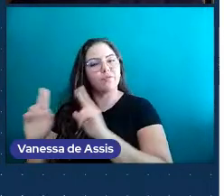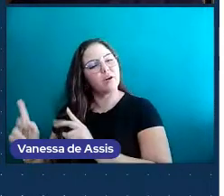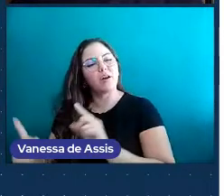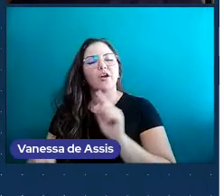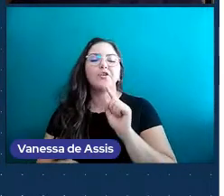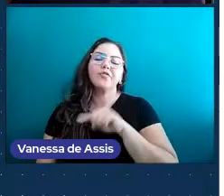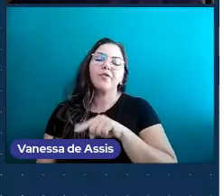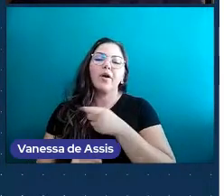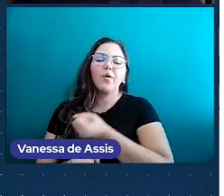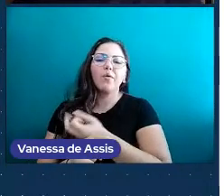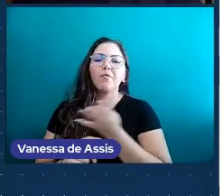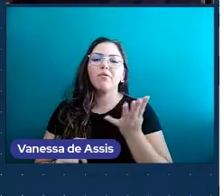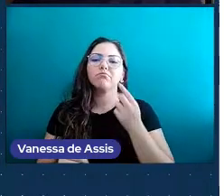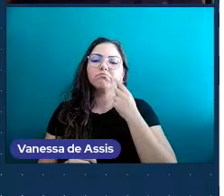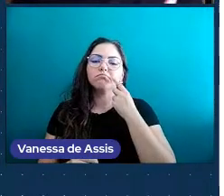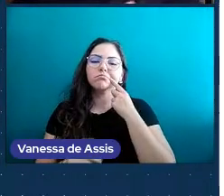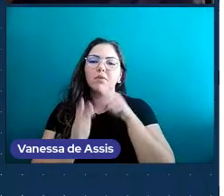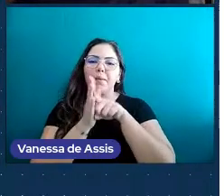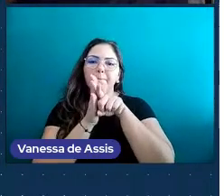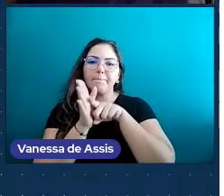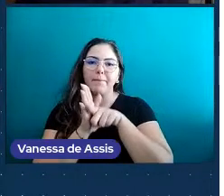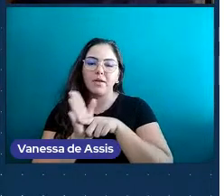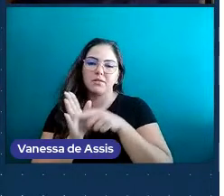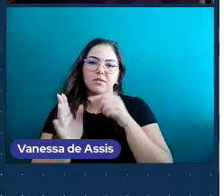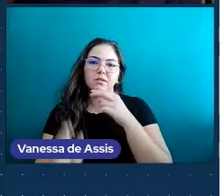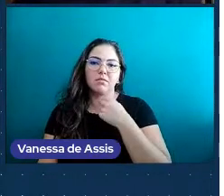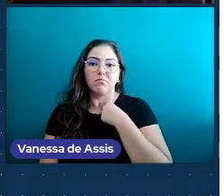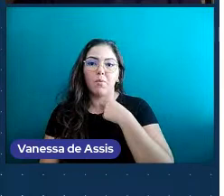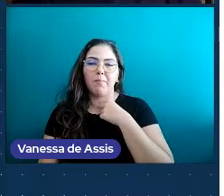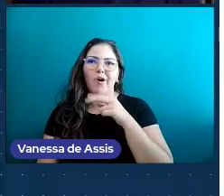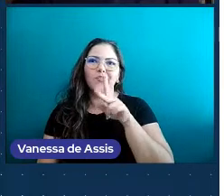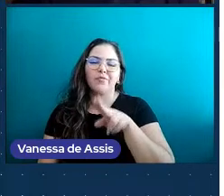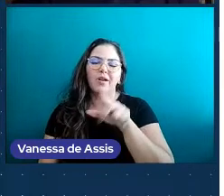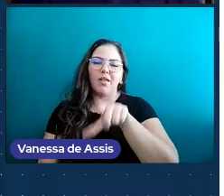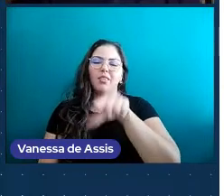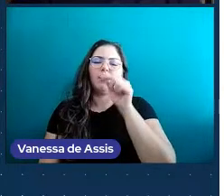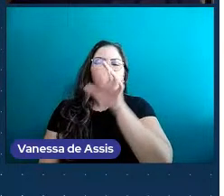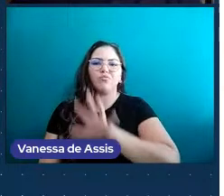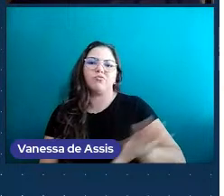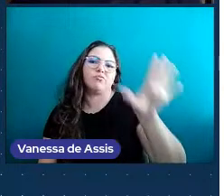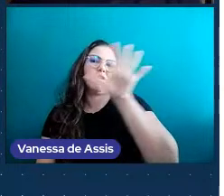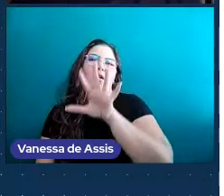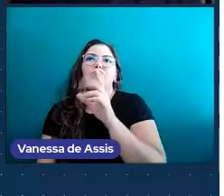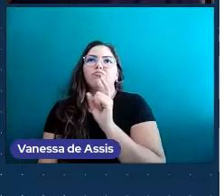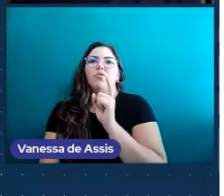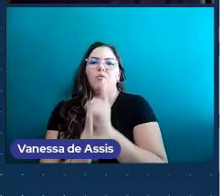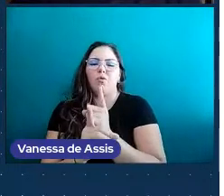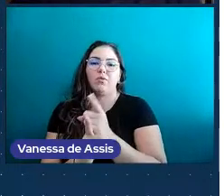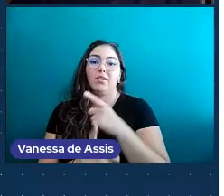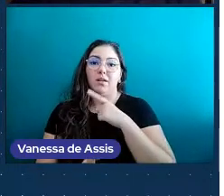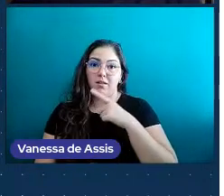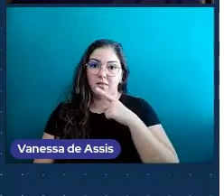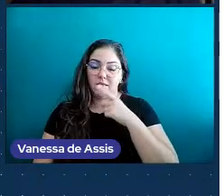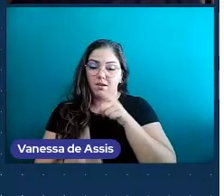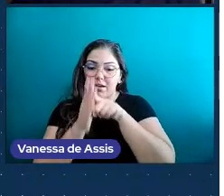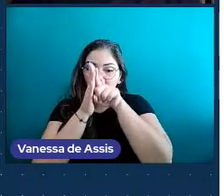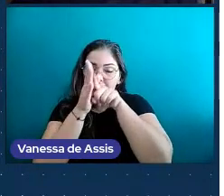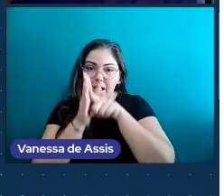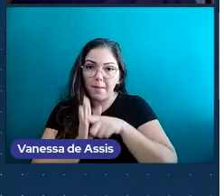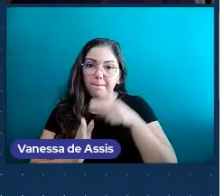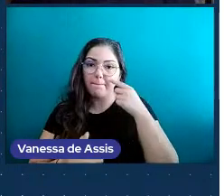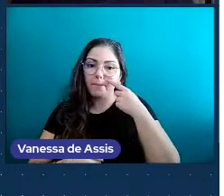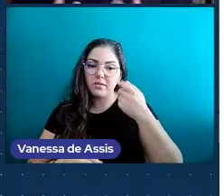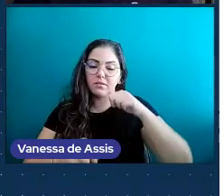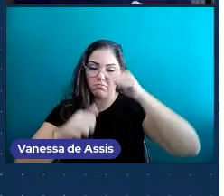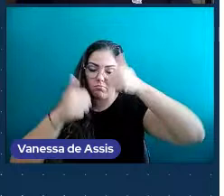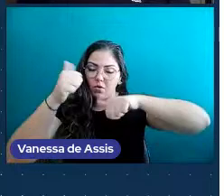busca sua generalização, a generalização e replicação dos seus resultados, e a pesquisa qualitativa sua compreensão e